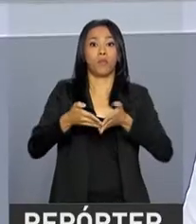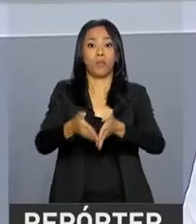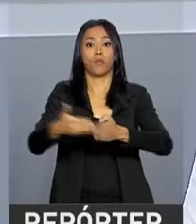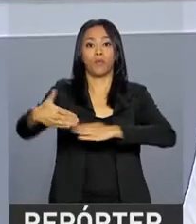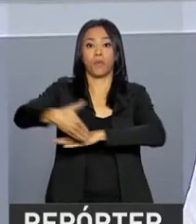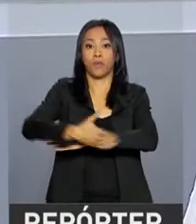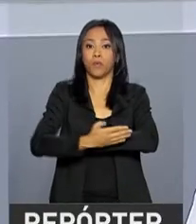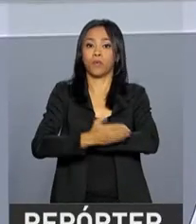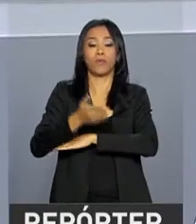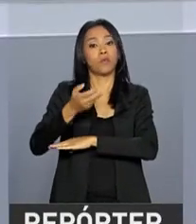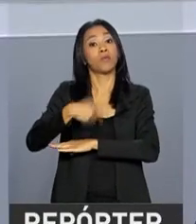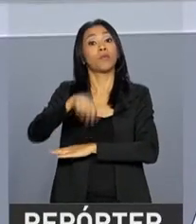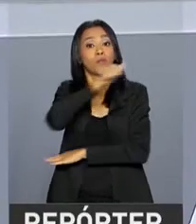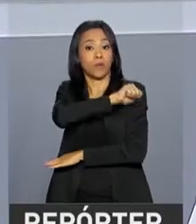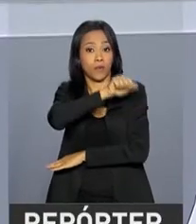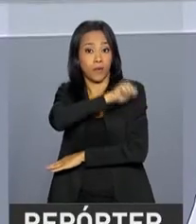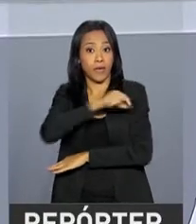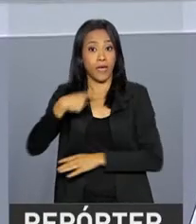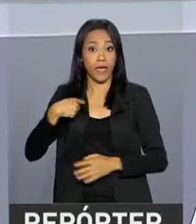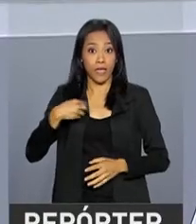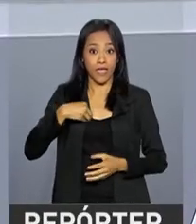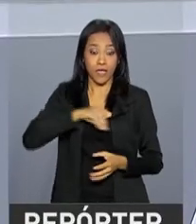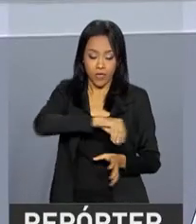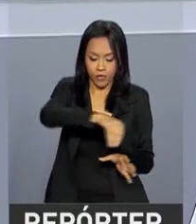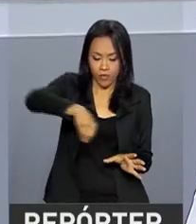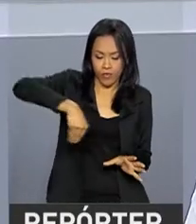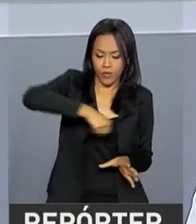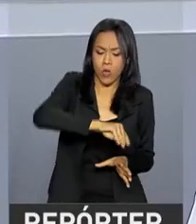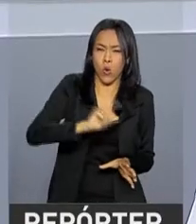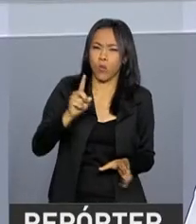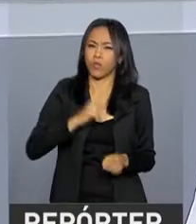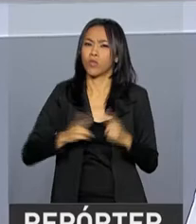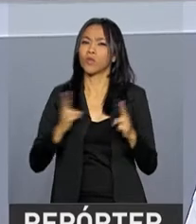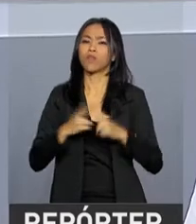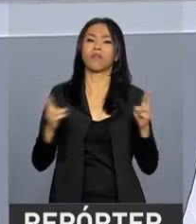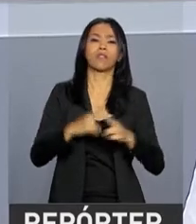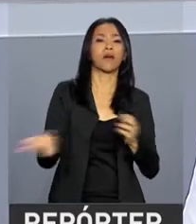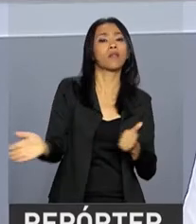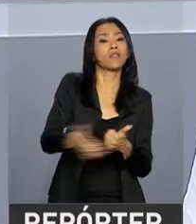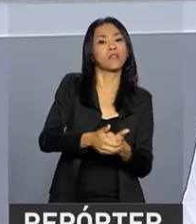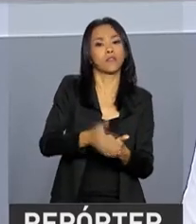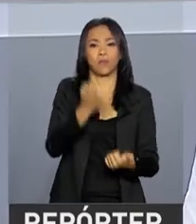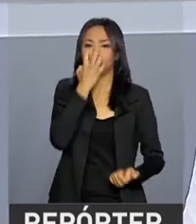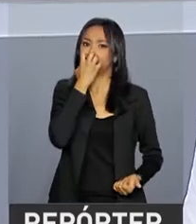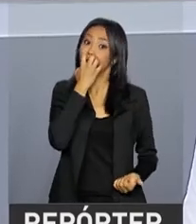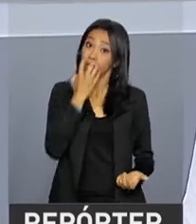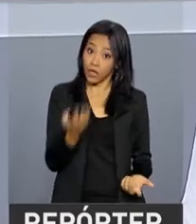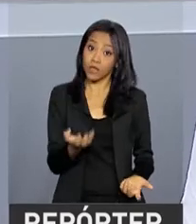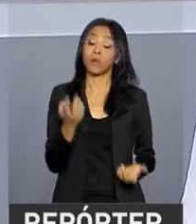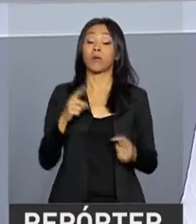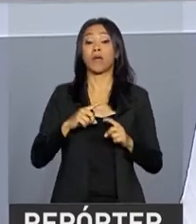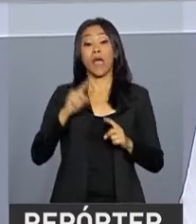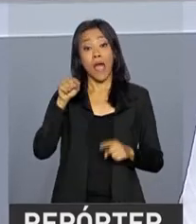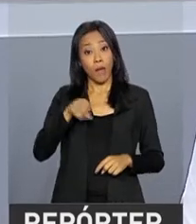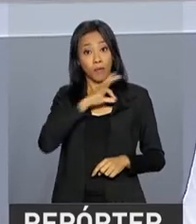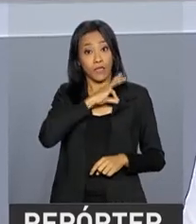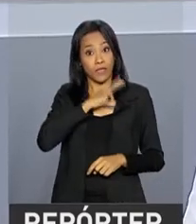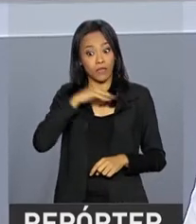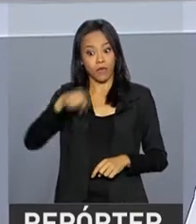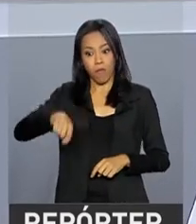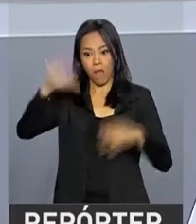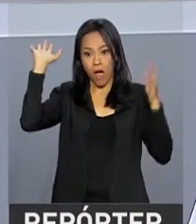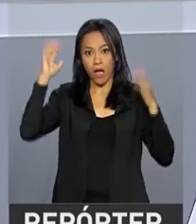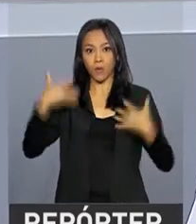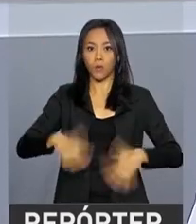criminosos adicionaram orégano na tentativa de esconder o conteúdo dos pacotes dos cães farejadores segundo a polícia essa foi uma das maiores